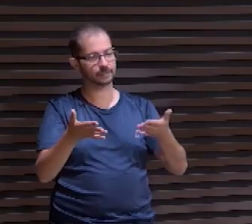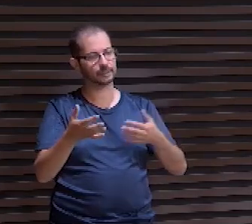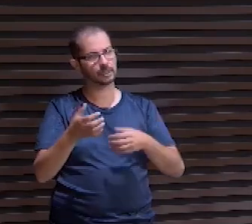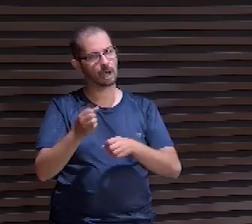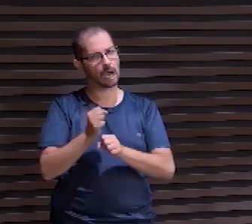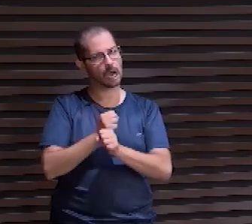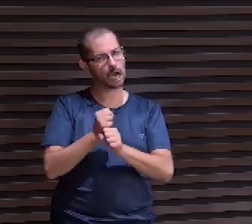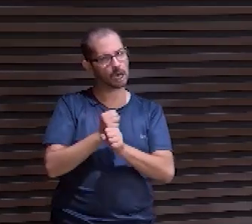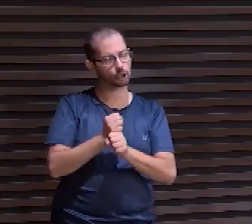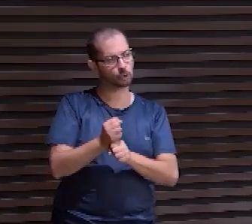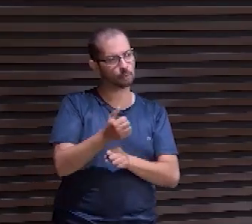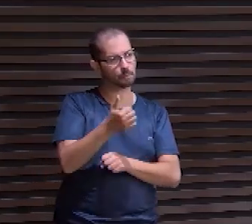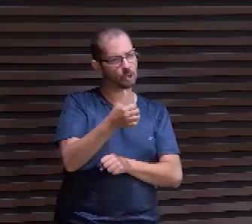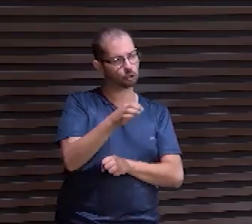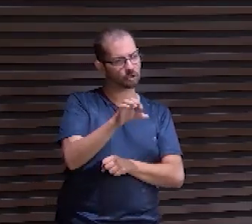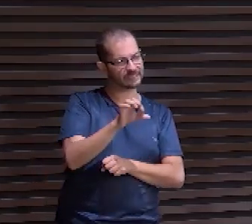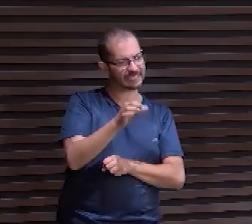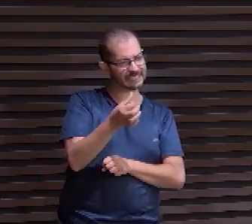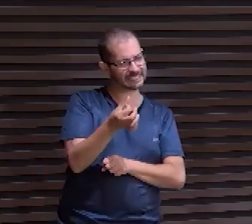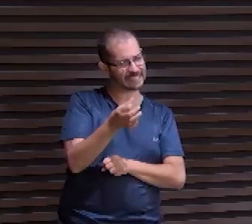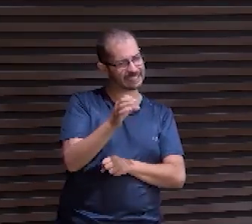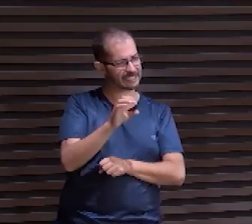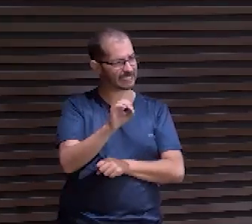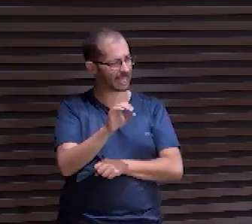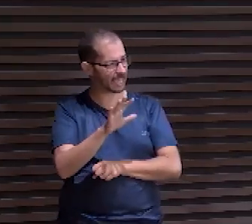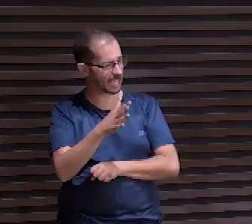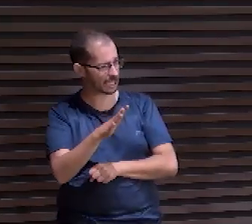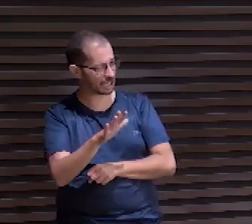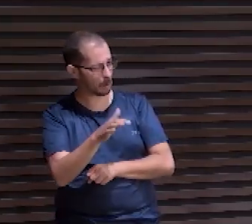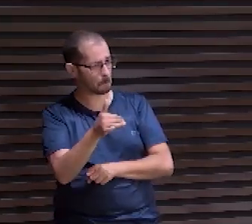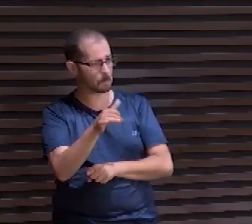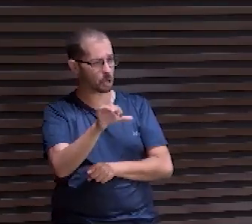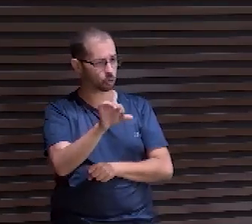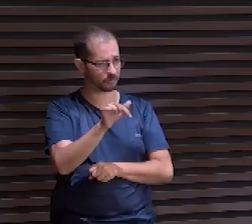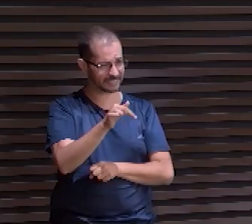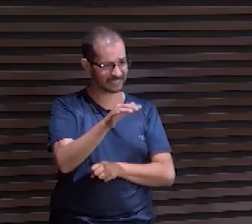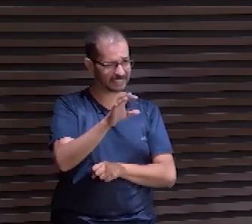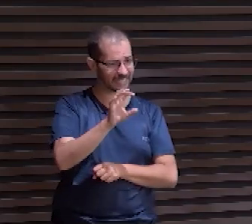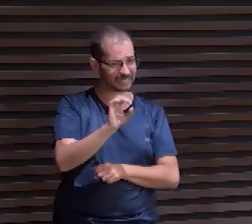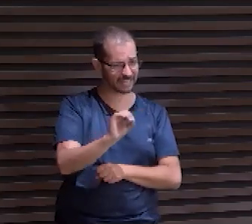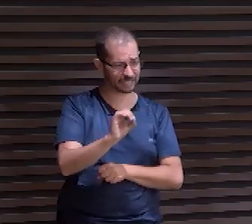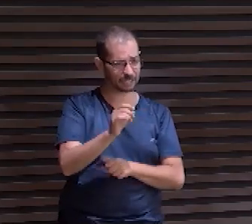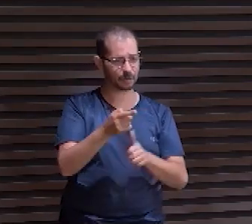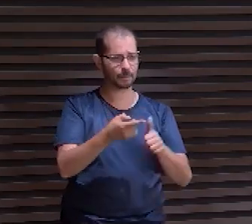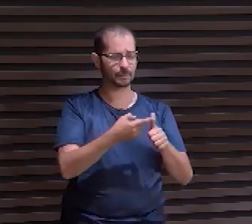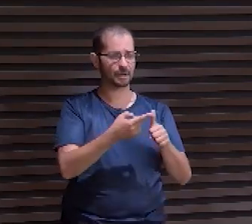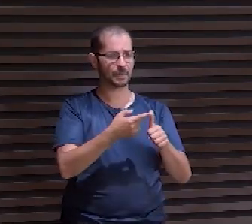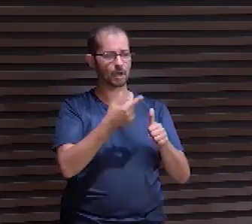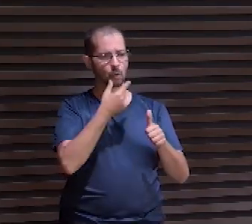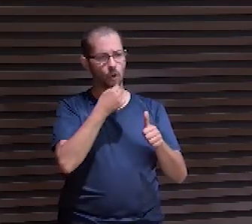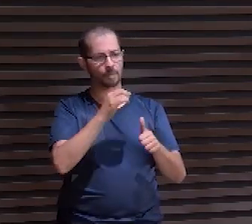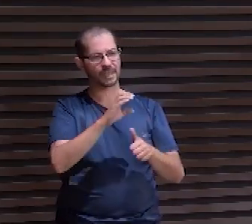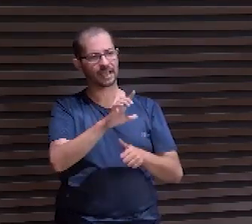entre 60 e 70, primeiro com Cláudio e depois com Nero,